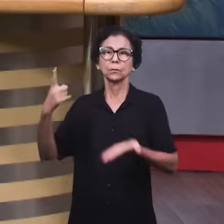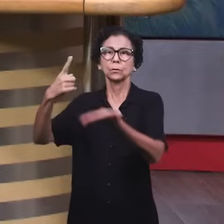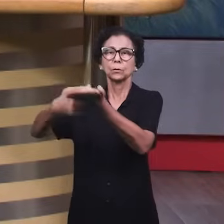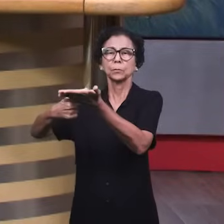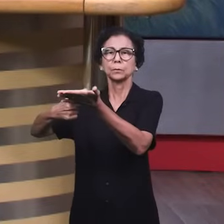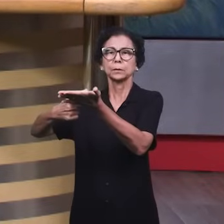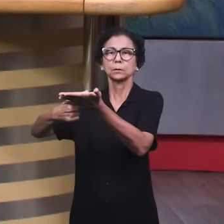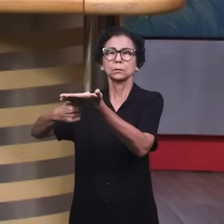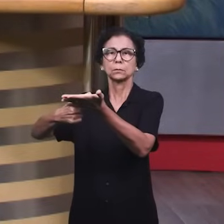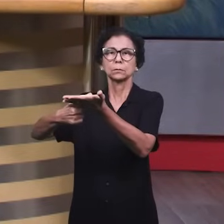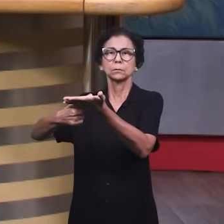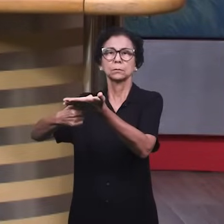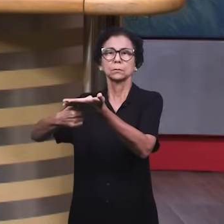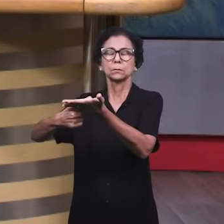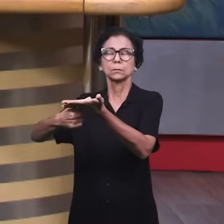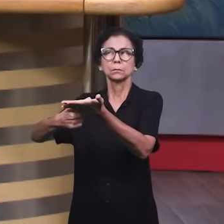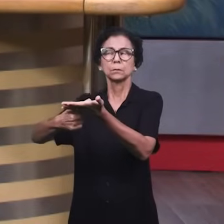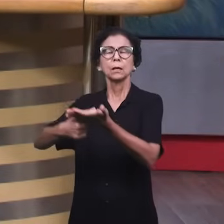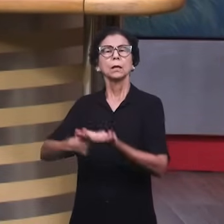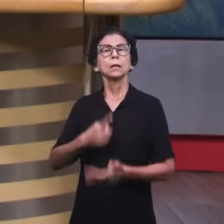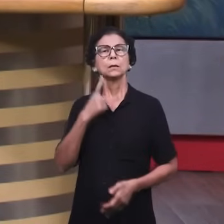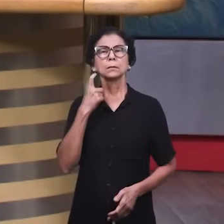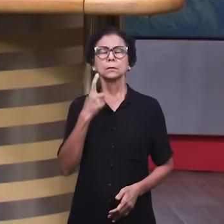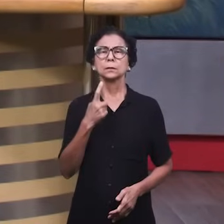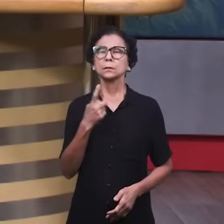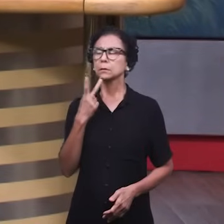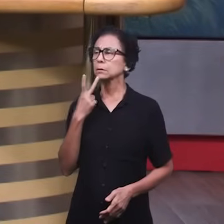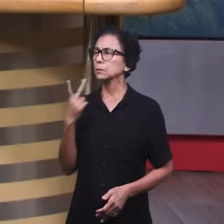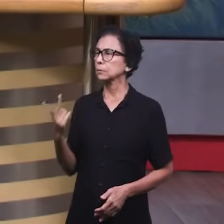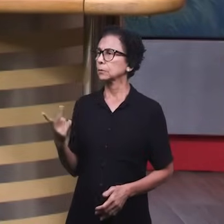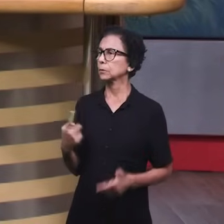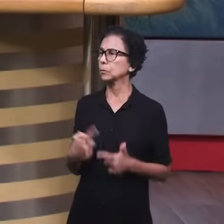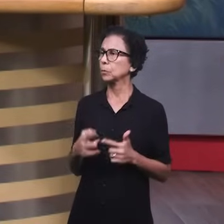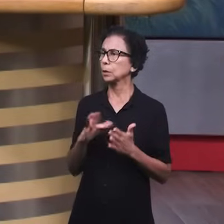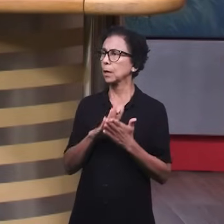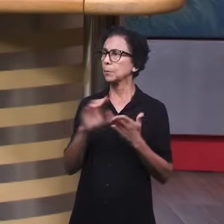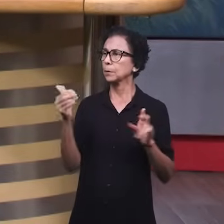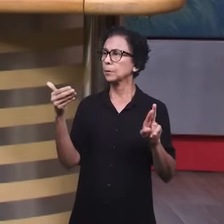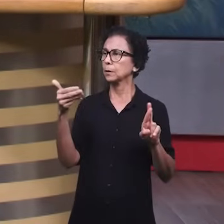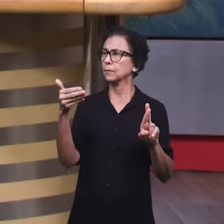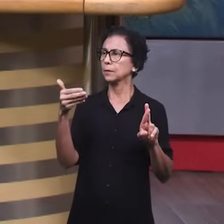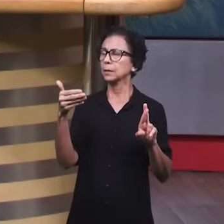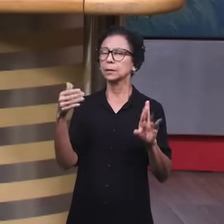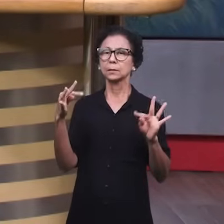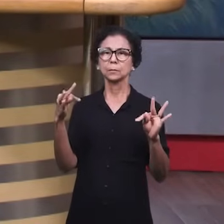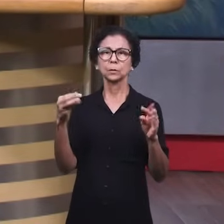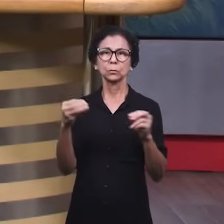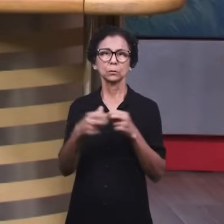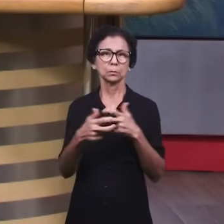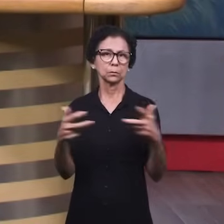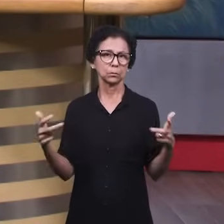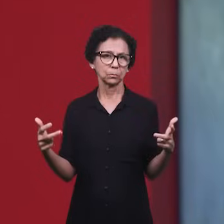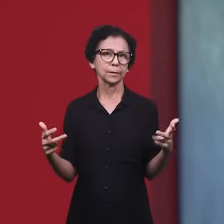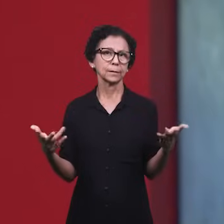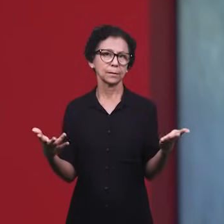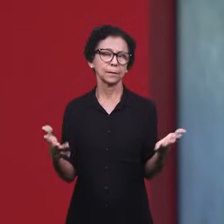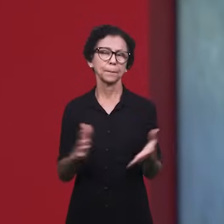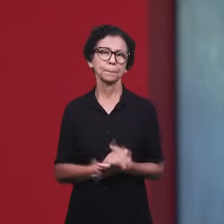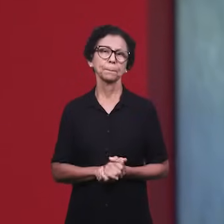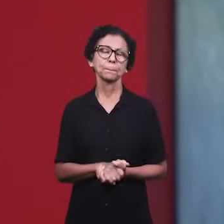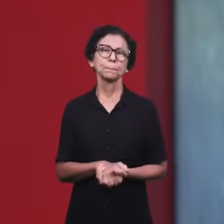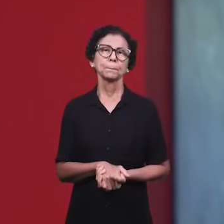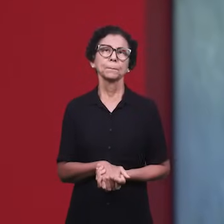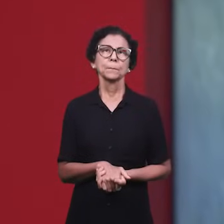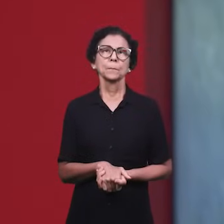é é interessante essa colocação porque a a palavra é referência para tudo né Para nós Marcelo